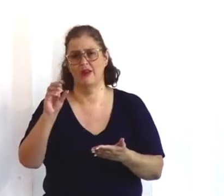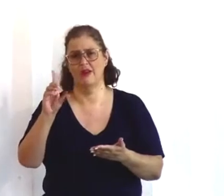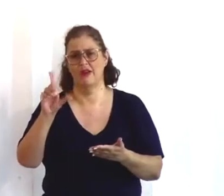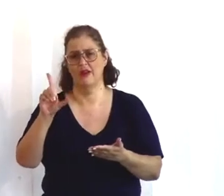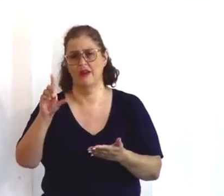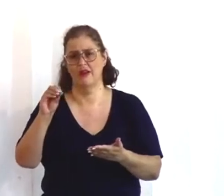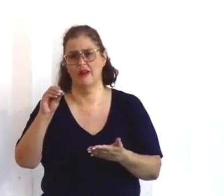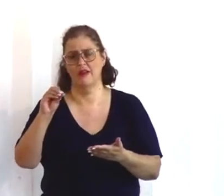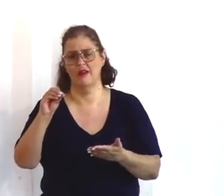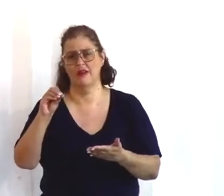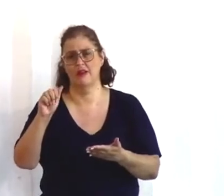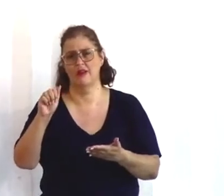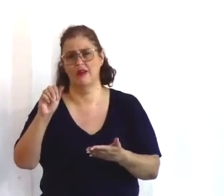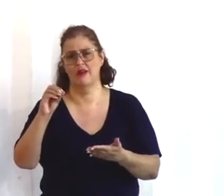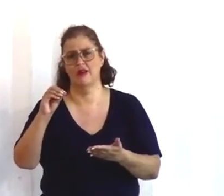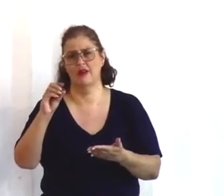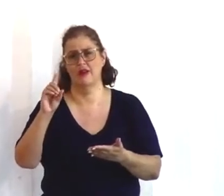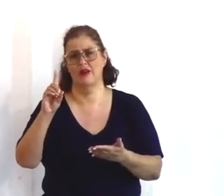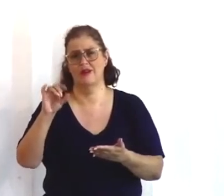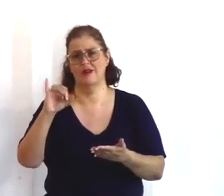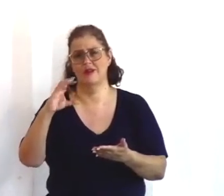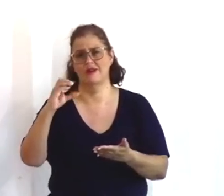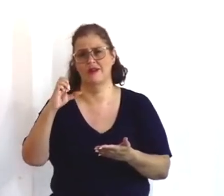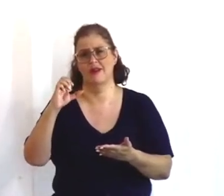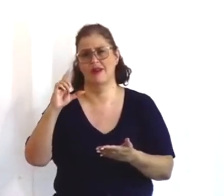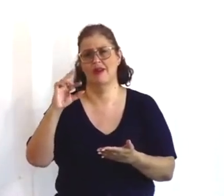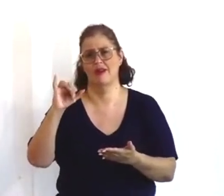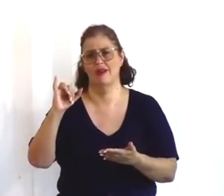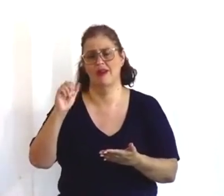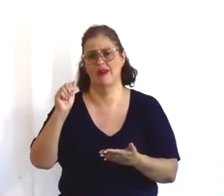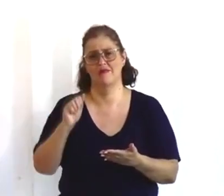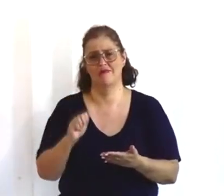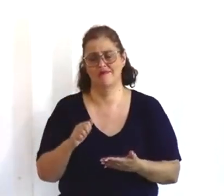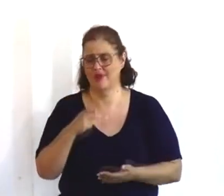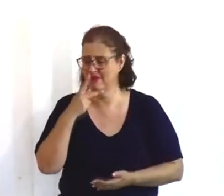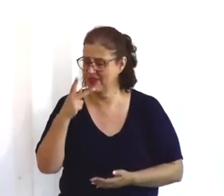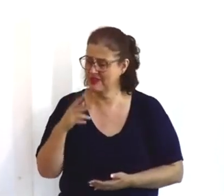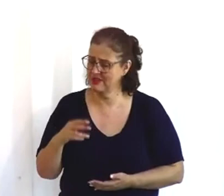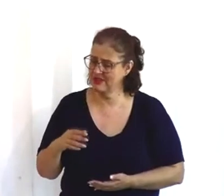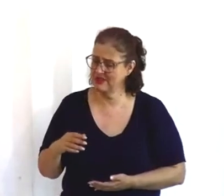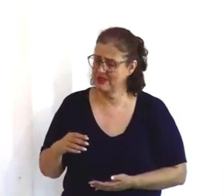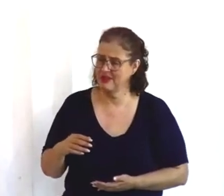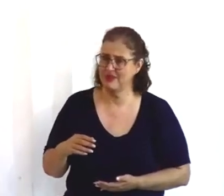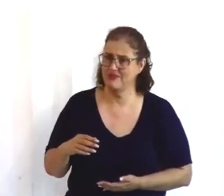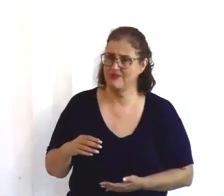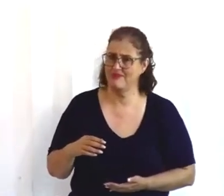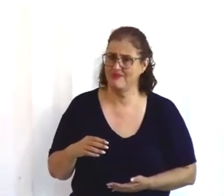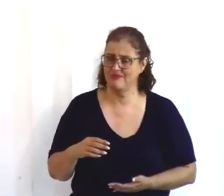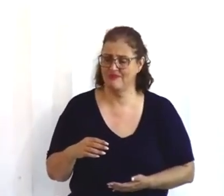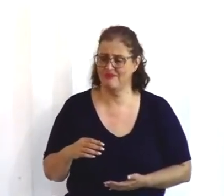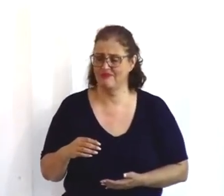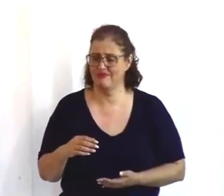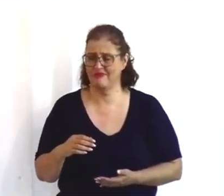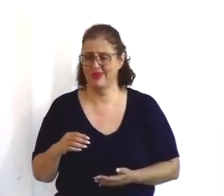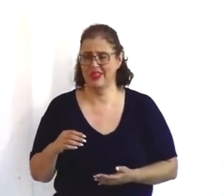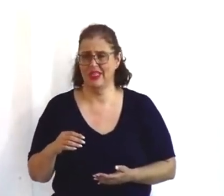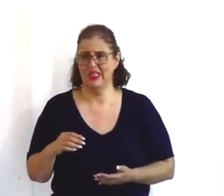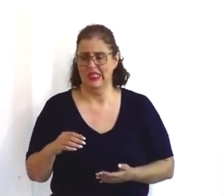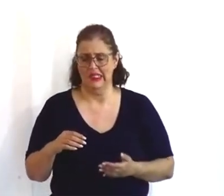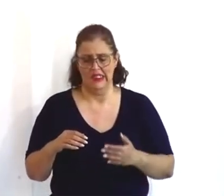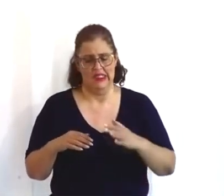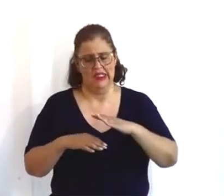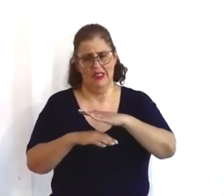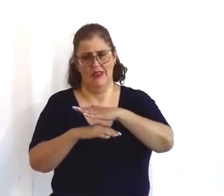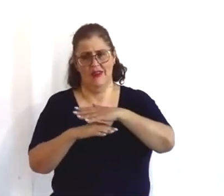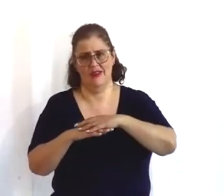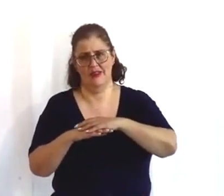nem fria, é morna, estou a ponto de vomitar-te. A gente olha para essa carta e fala assim: nossa, essa igreja aqui. Mas Jesus mandou